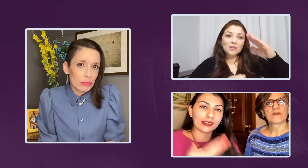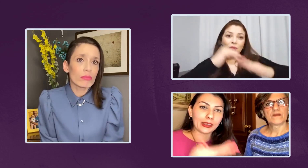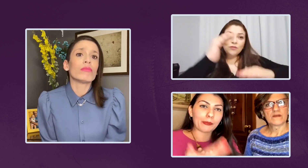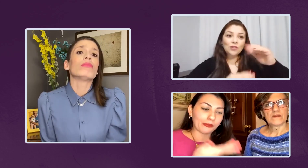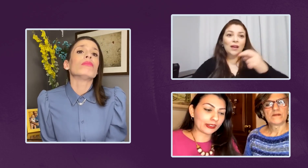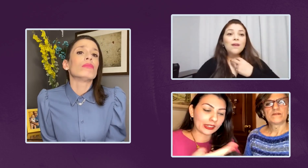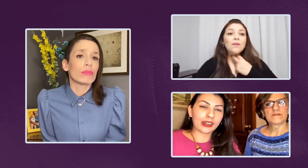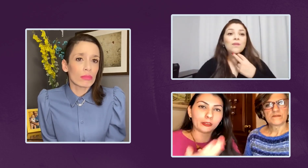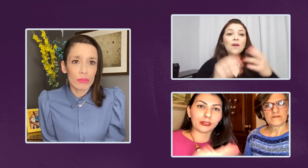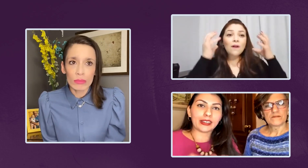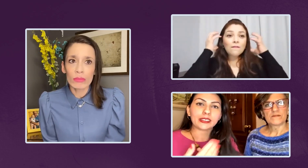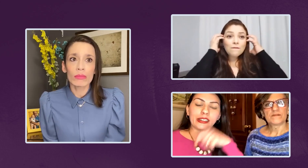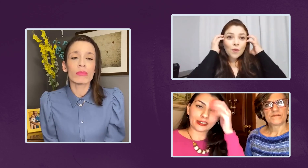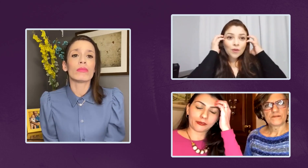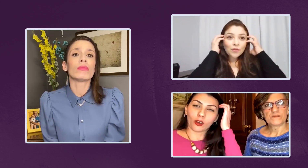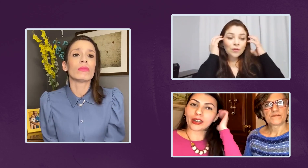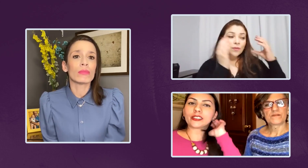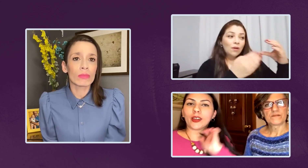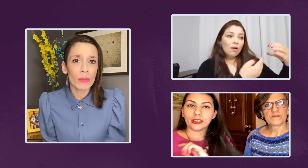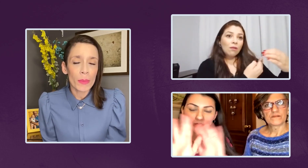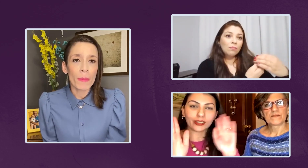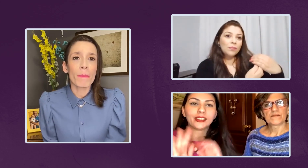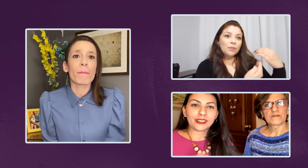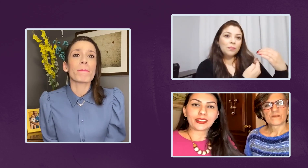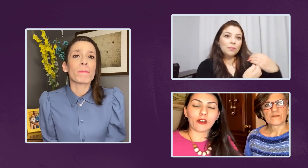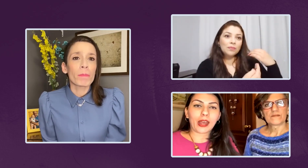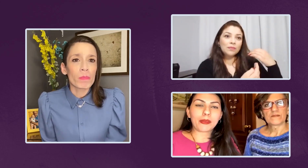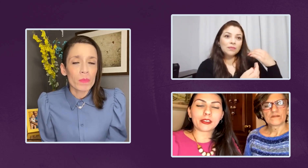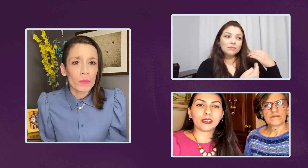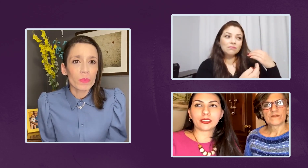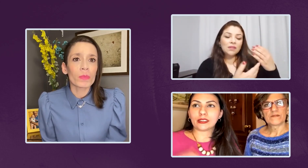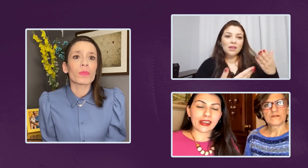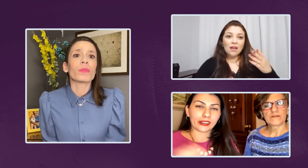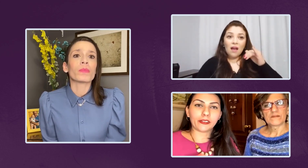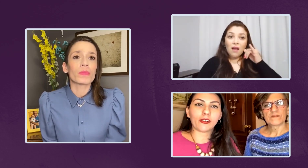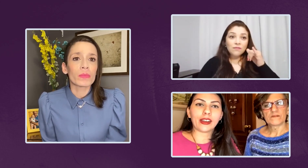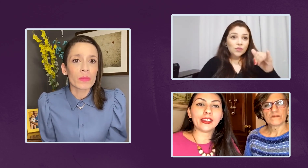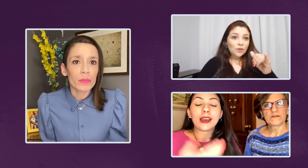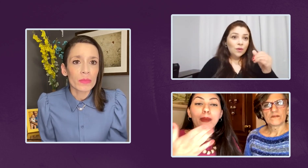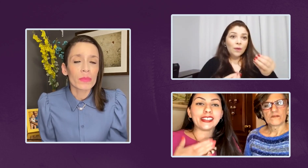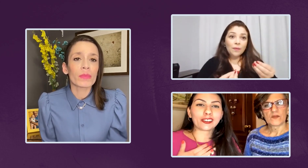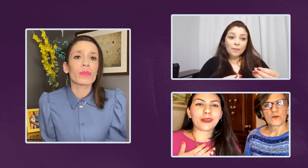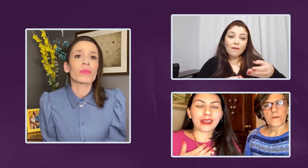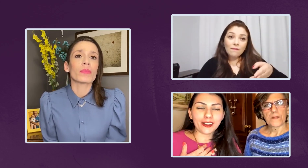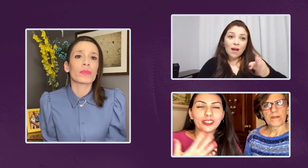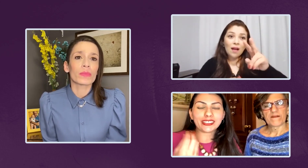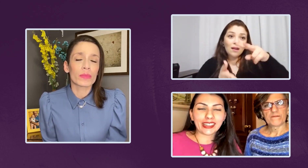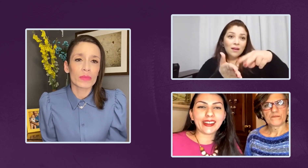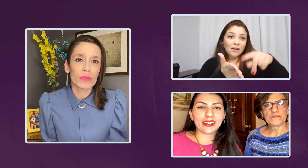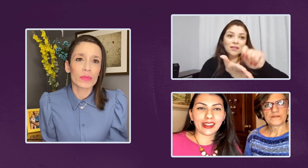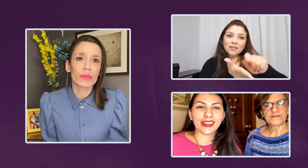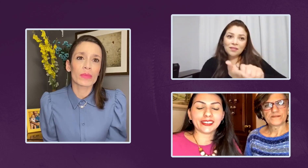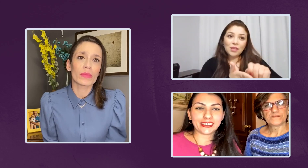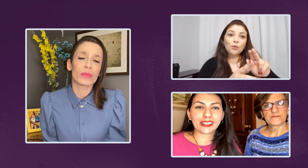Coloca ali para fazer a leitura e a escrita, foca nisso aí que é o caminho, Daí a gente foi. Mas eu também